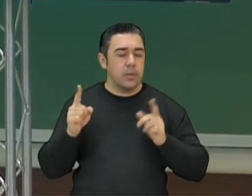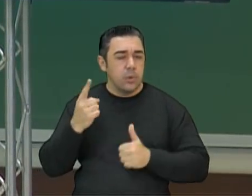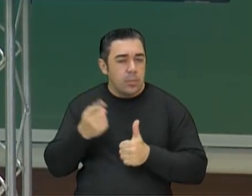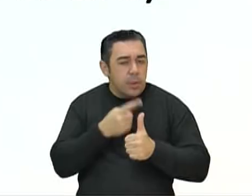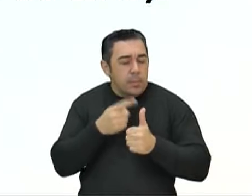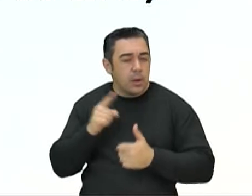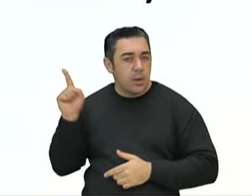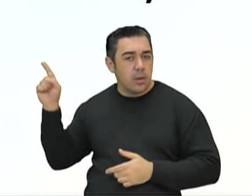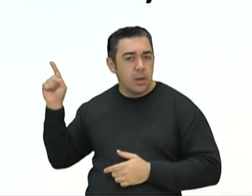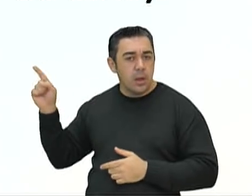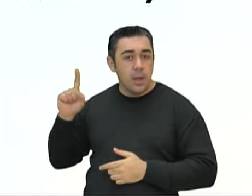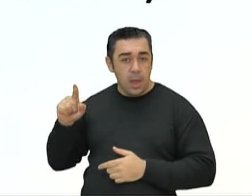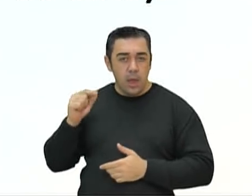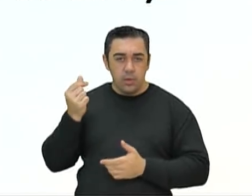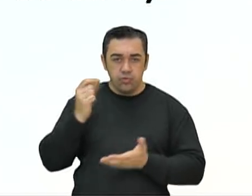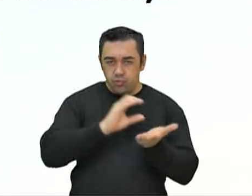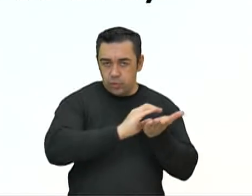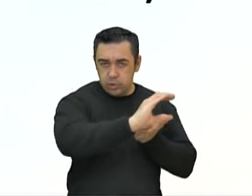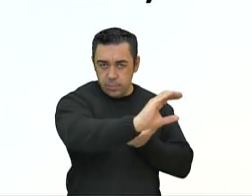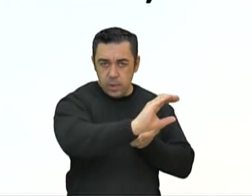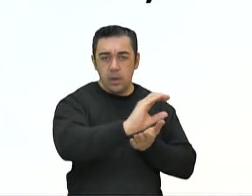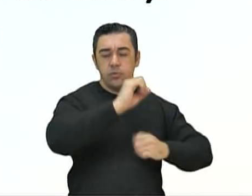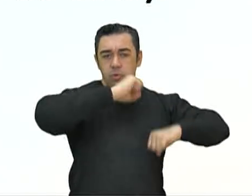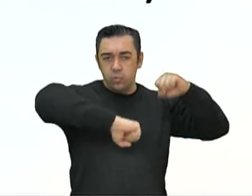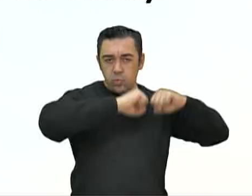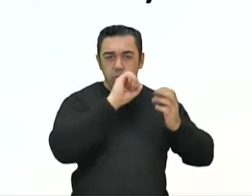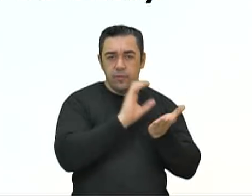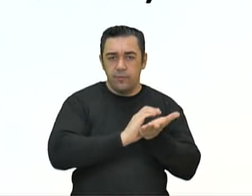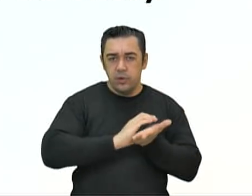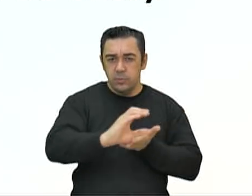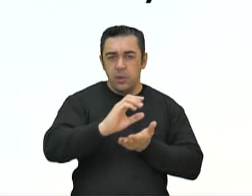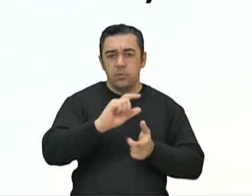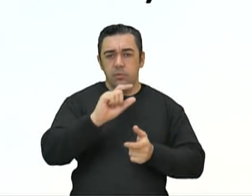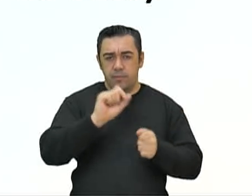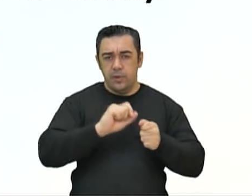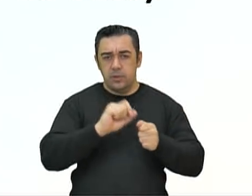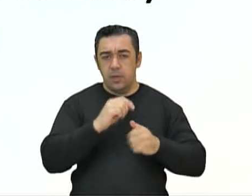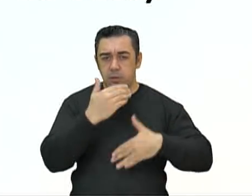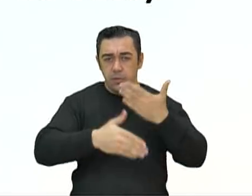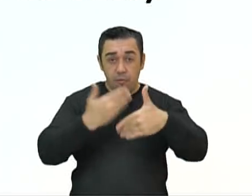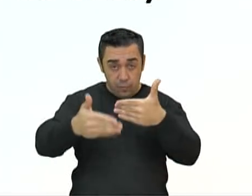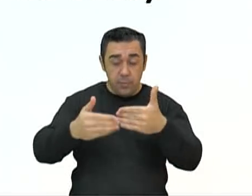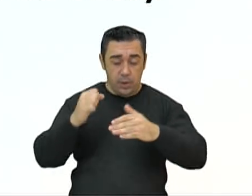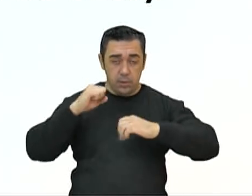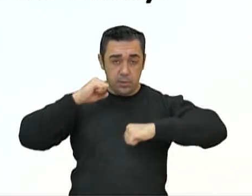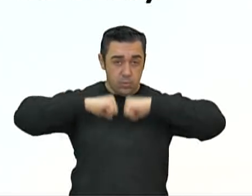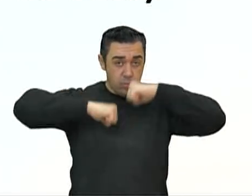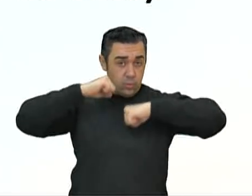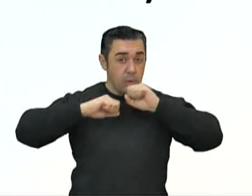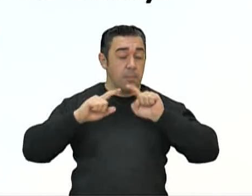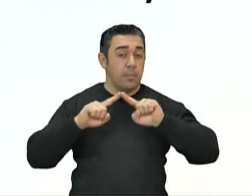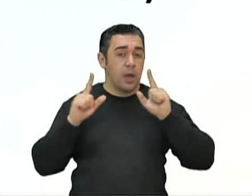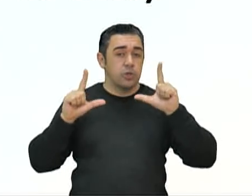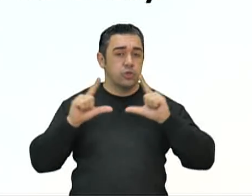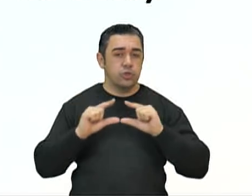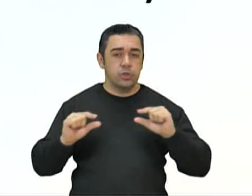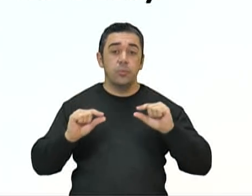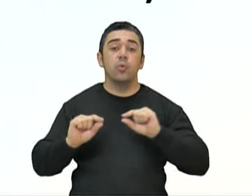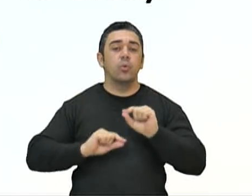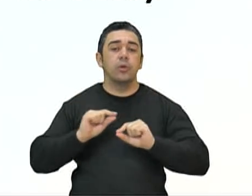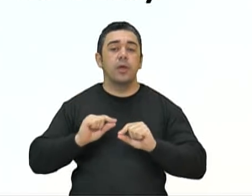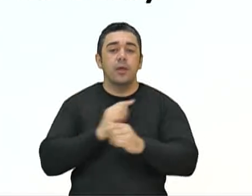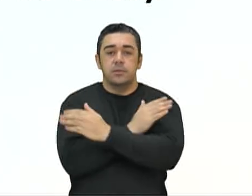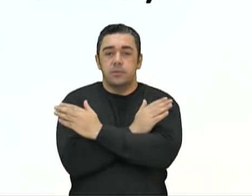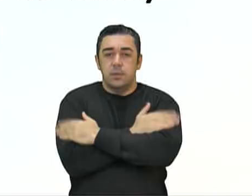ó, esse investimento em indústrias, em obras, no desenvolvimento realmente da indústria, diminuiu o desemprego